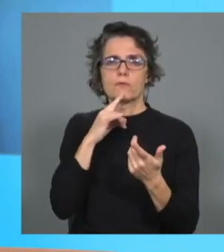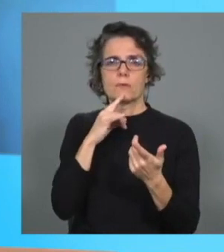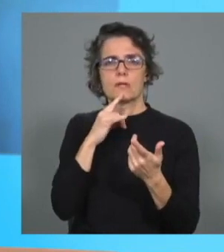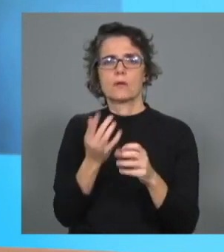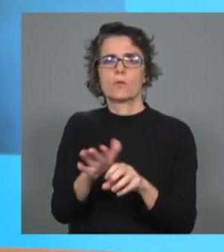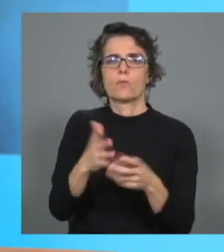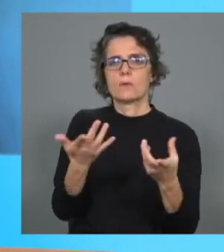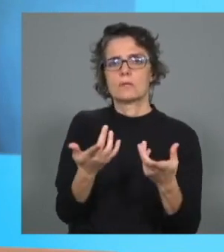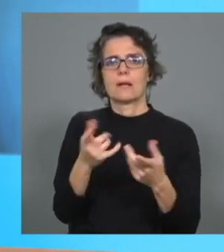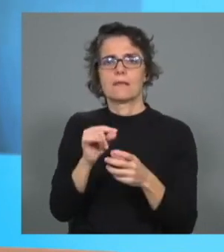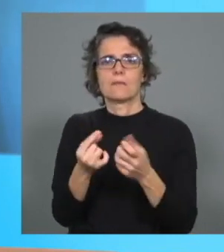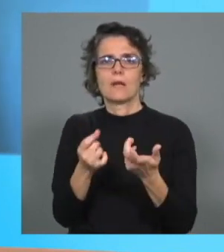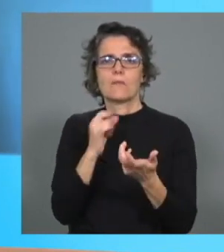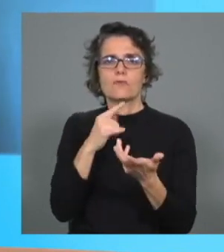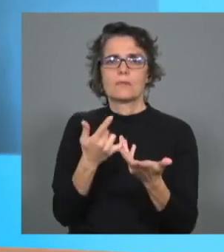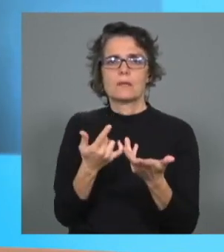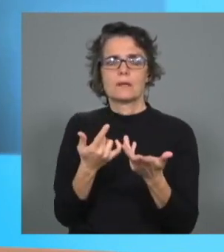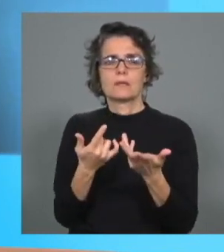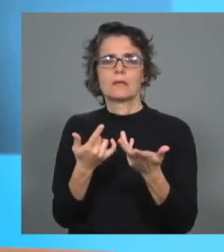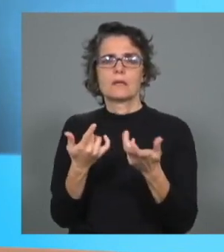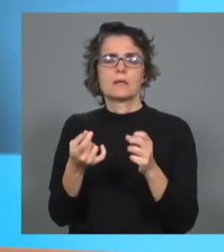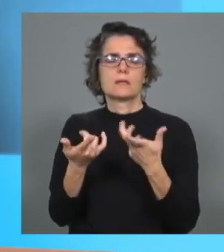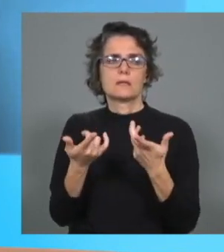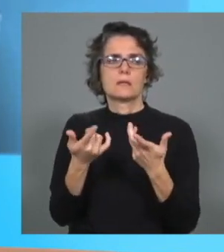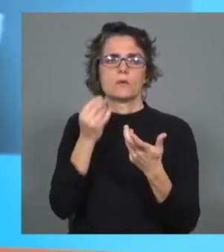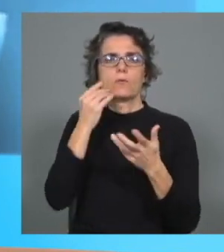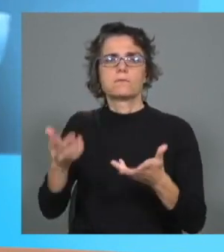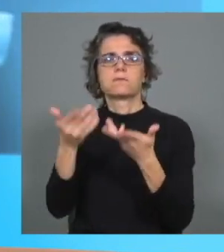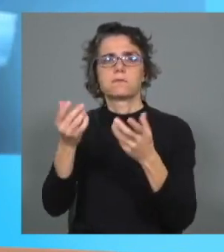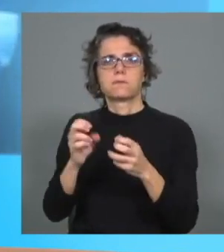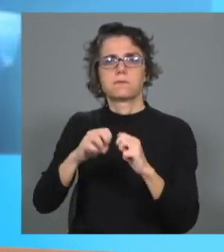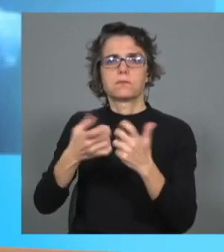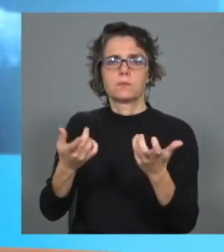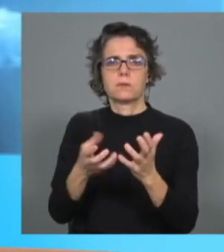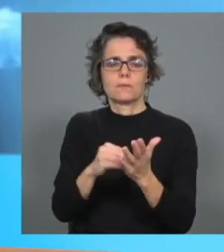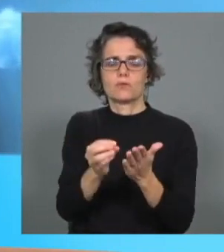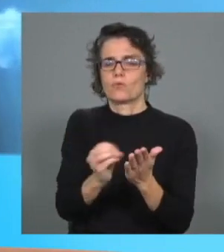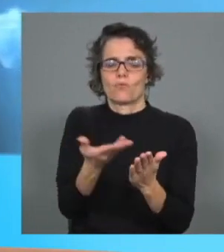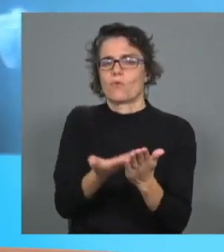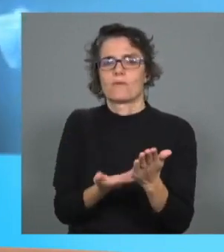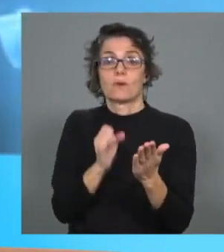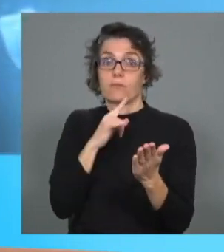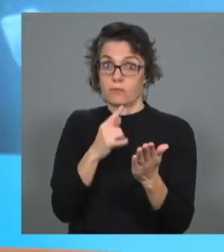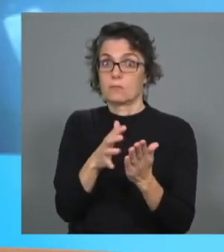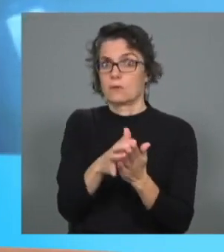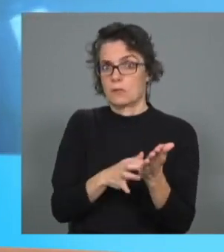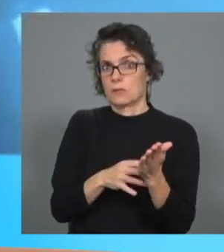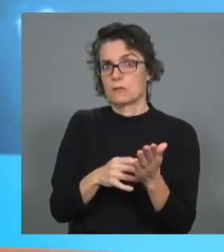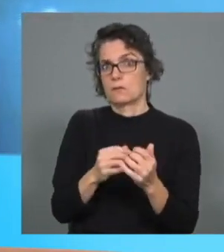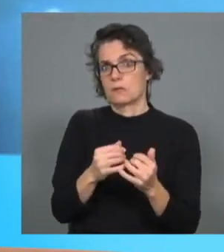uma perca de ambição em relação à mitigação, e portanto podia ter sido mesmo um resultado muito, muito mau na